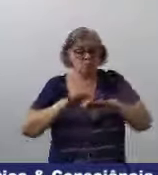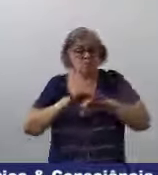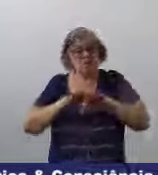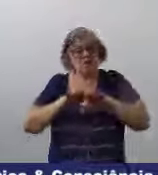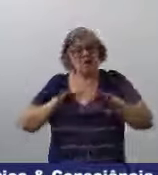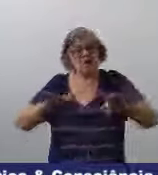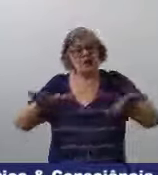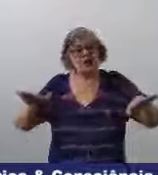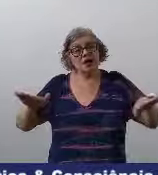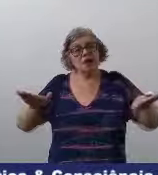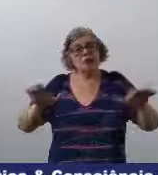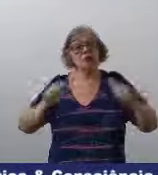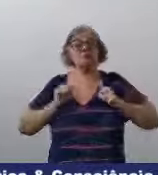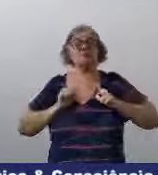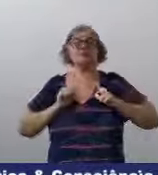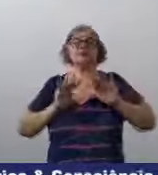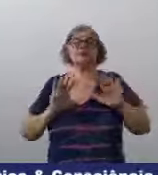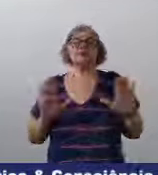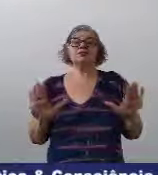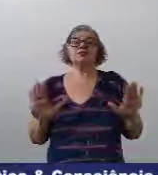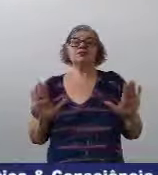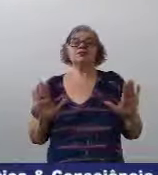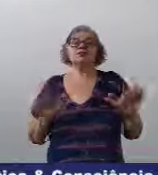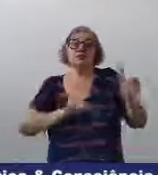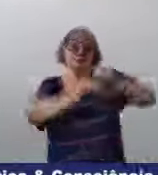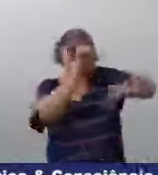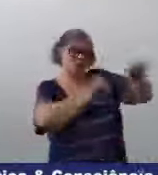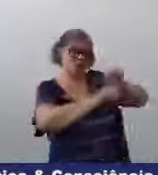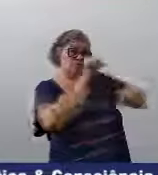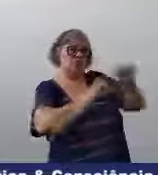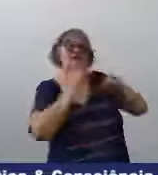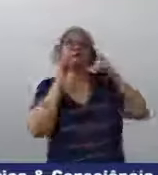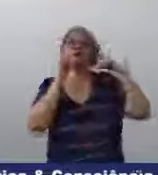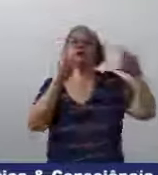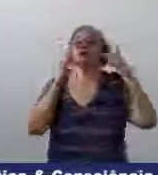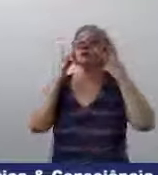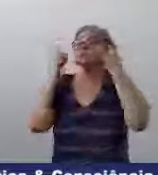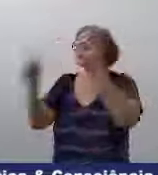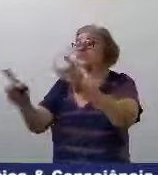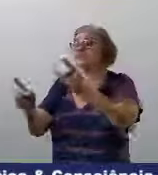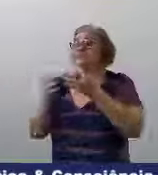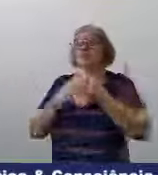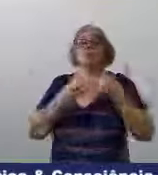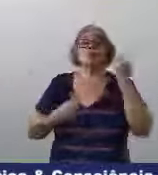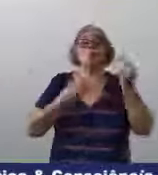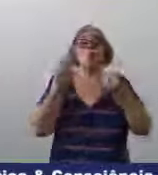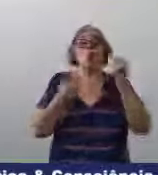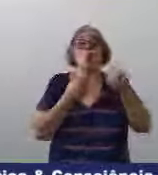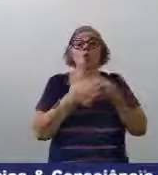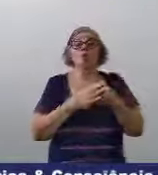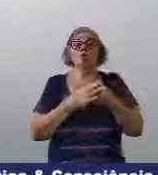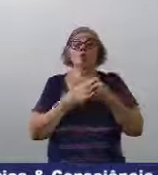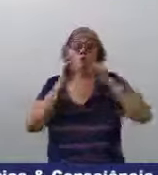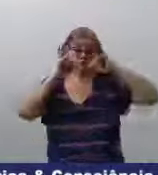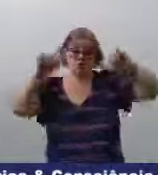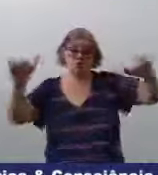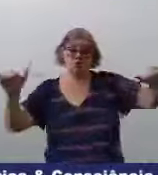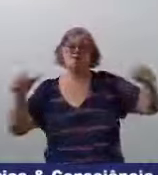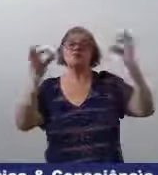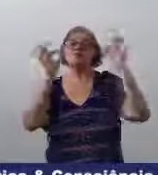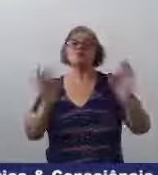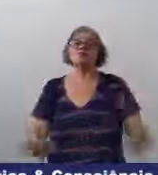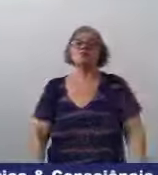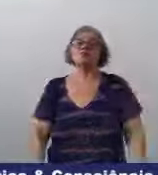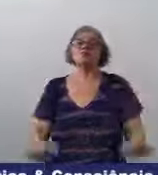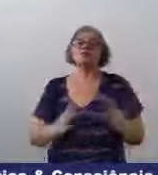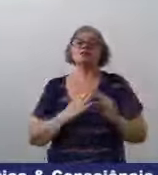passivo não tem problema, ele fica quietinho lá com a sua ideia, não incomoda ninguém. Agora, contrariar a evidência dos fatos não é possível. Como os